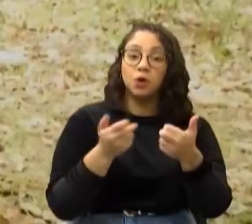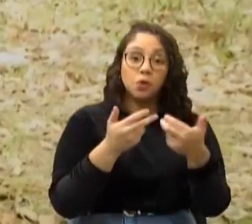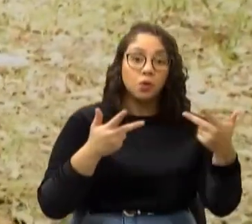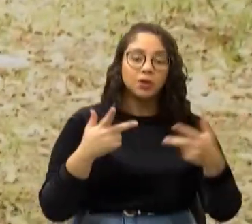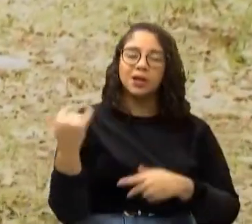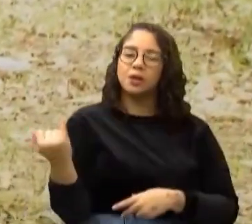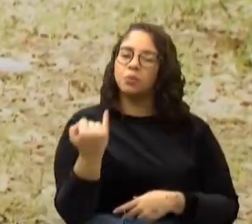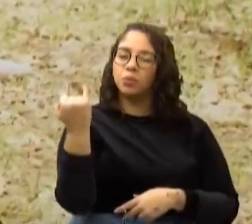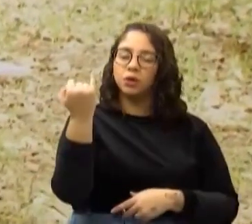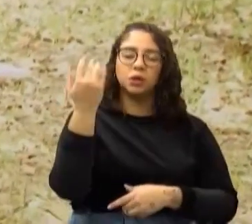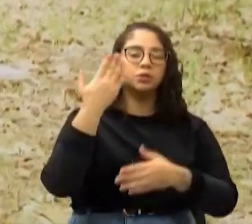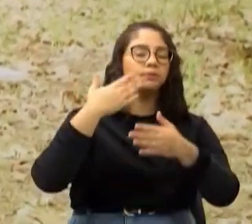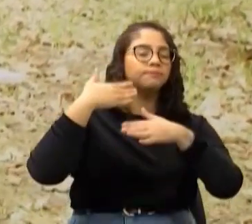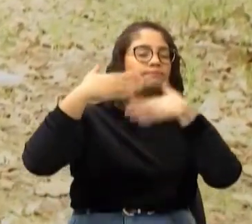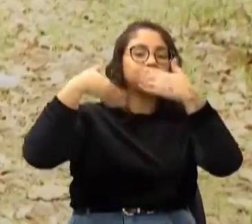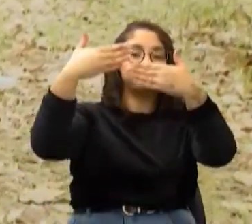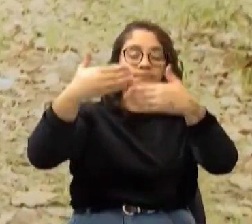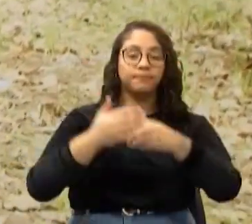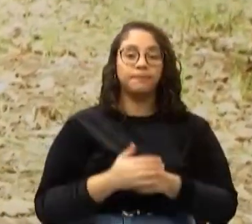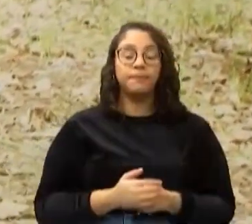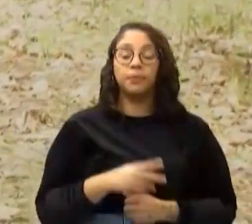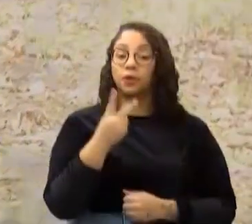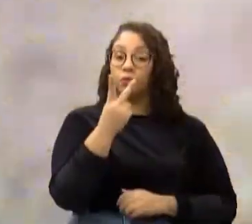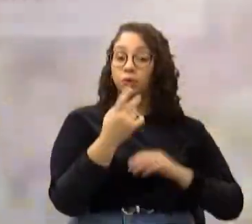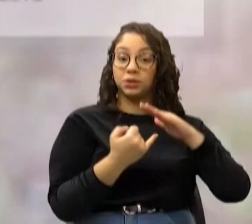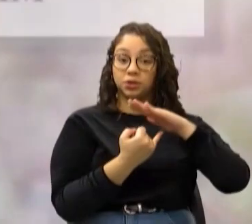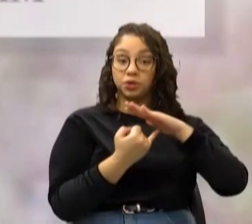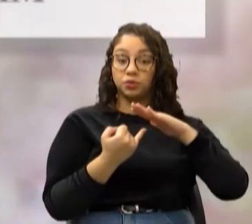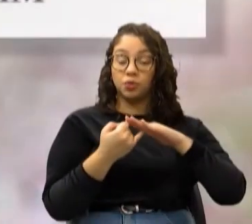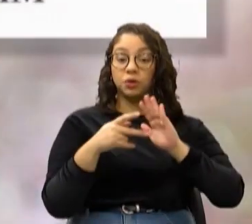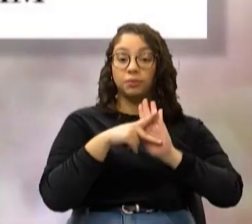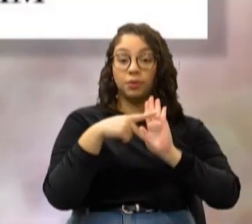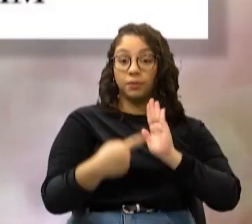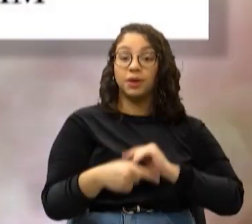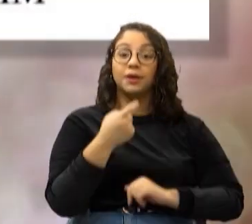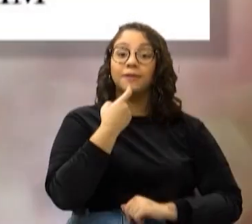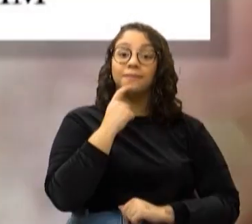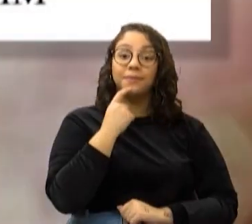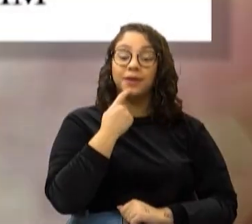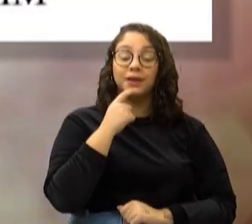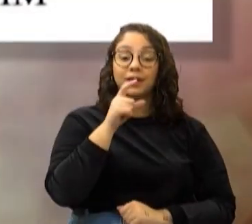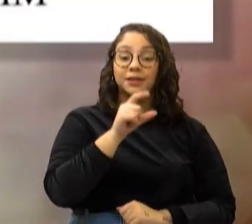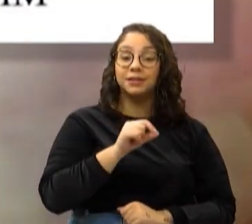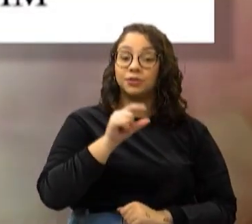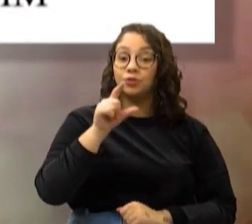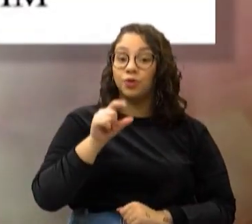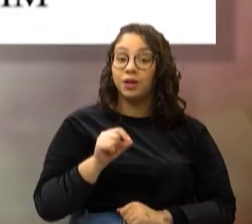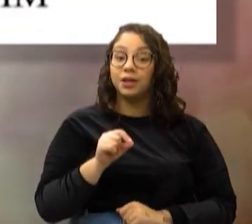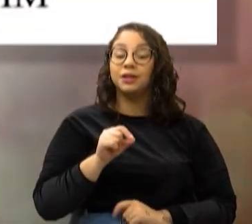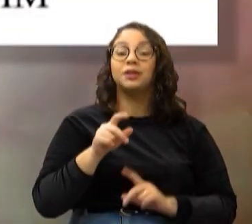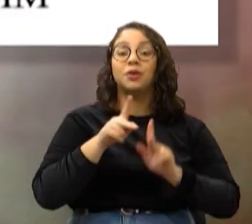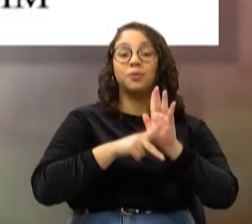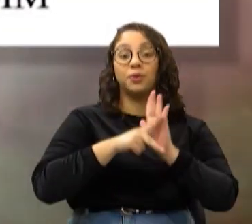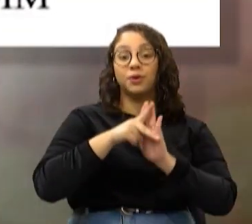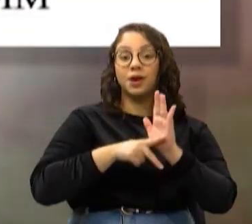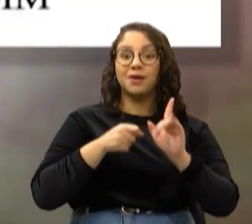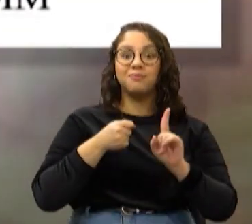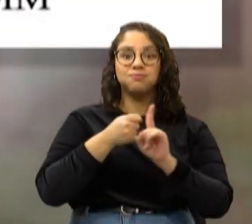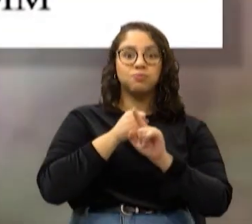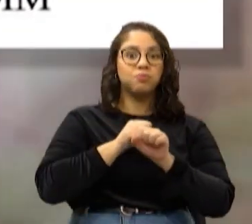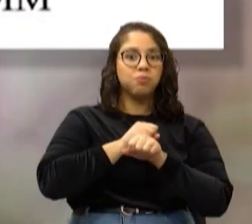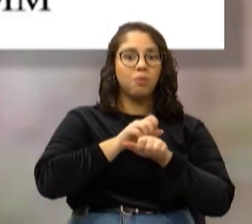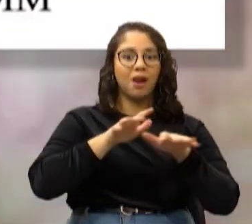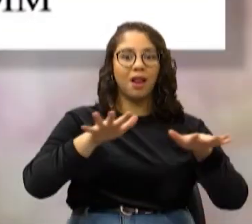possível promover importantes avanços. 2 entidades de Campinas foram selecionadas pelo